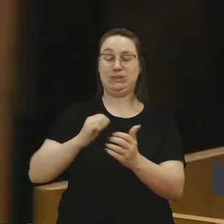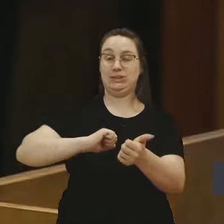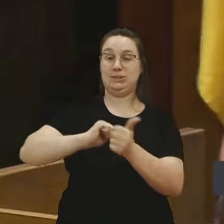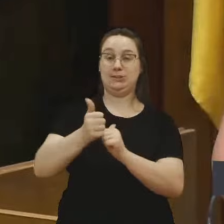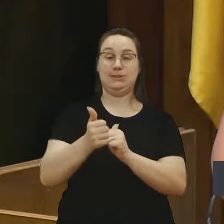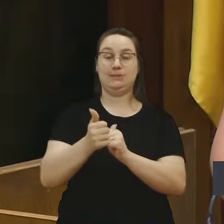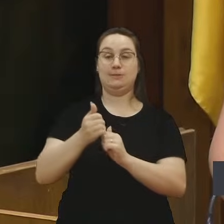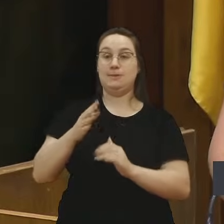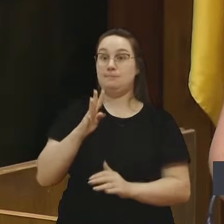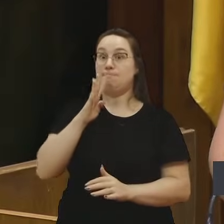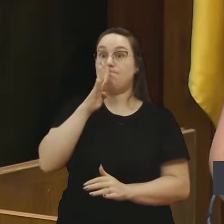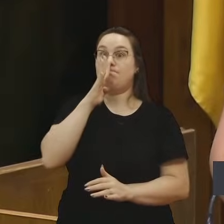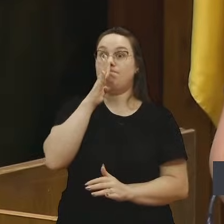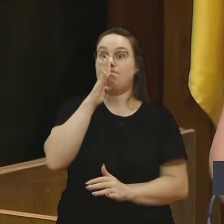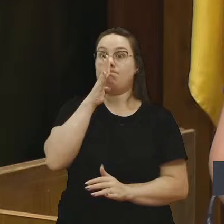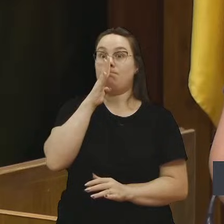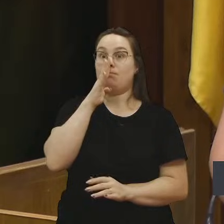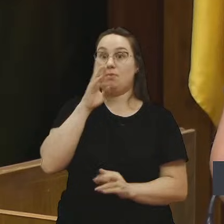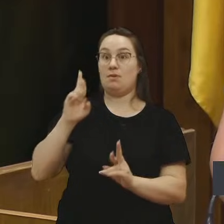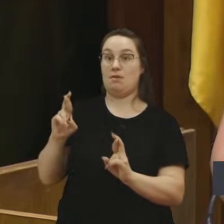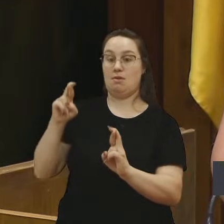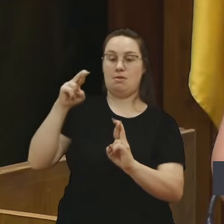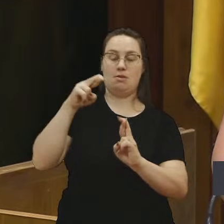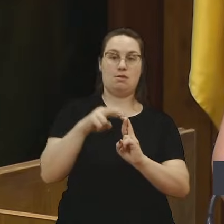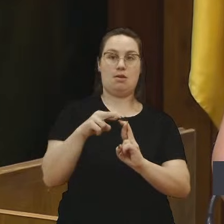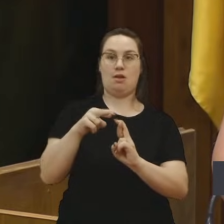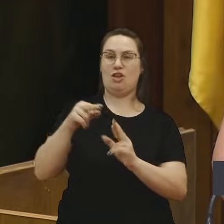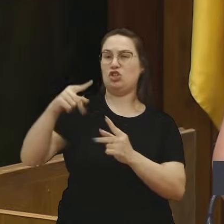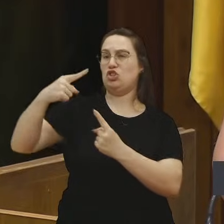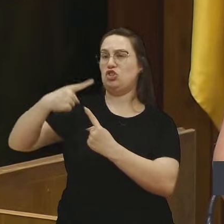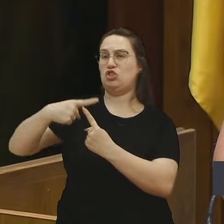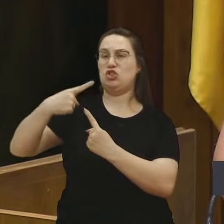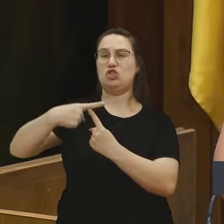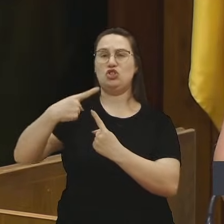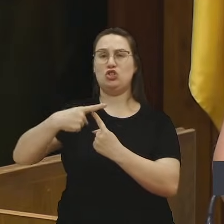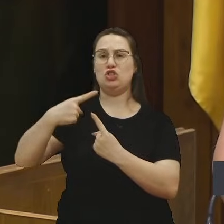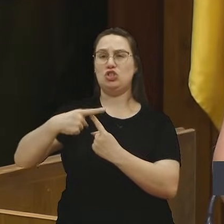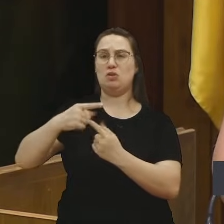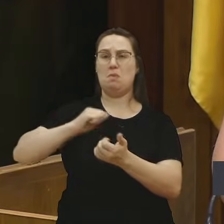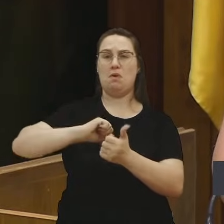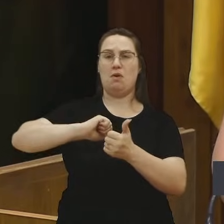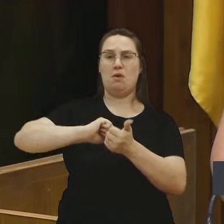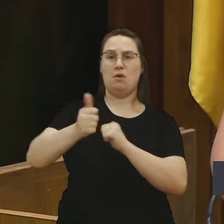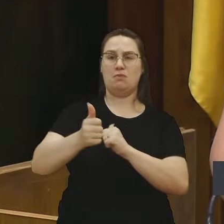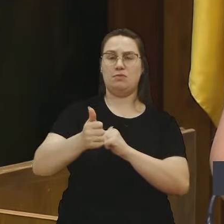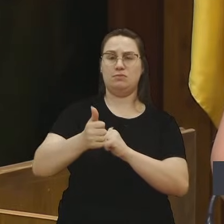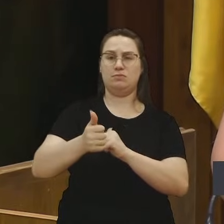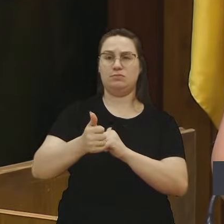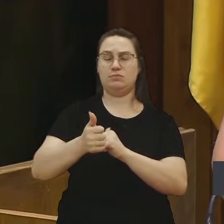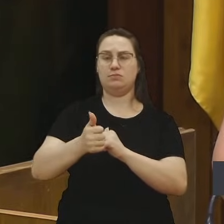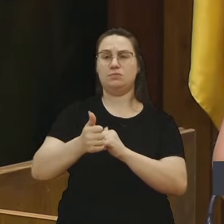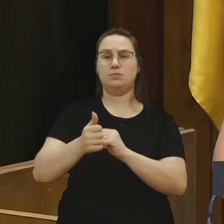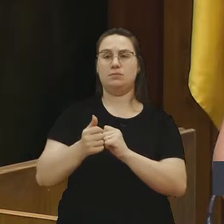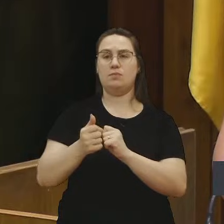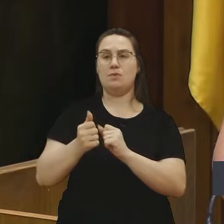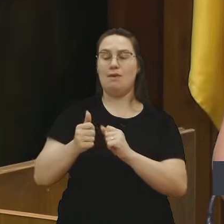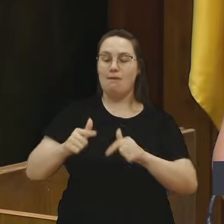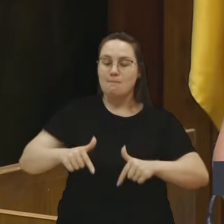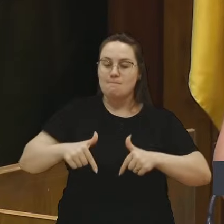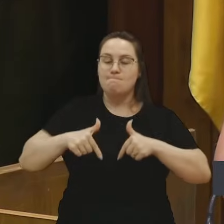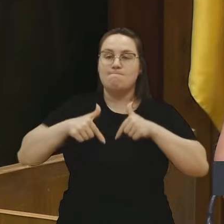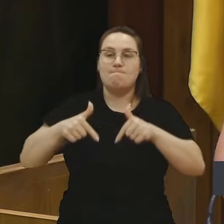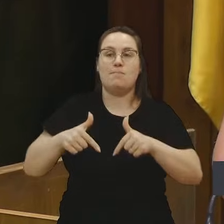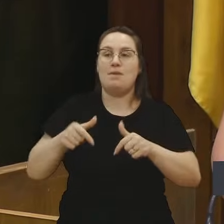e inspiradora. Somos referência em diversas modalidades, do esporte de base ao alto rendimento, graças ao empenho de pessoas que